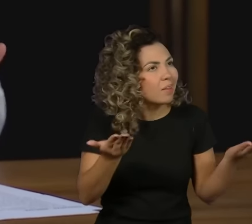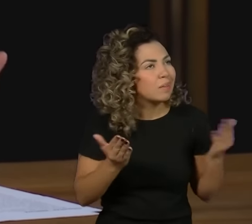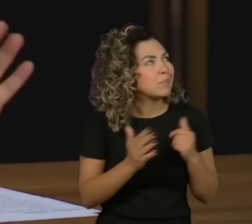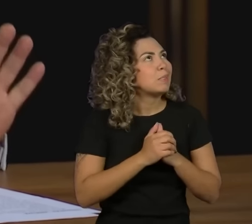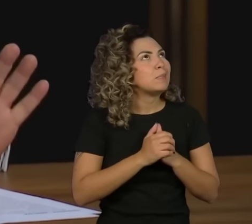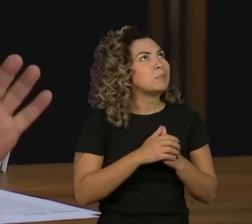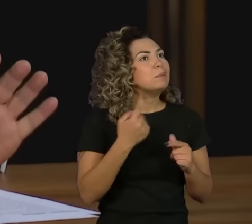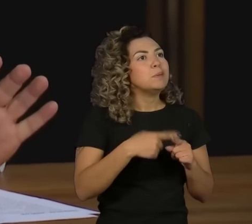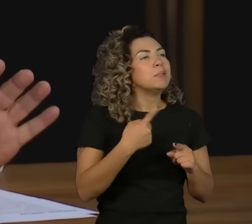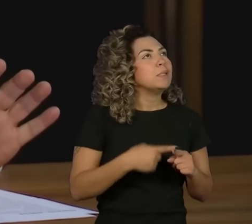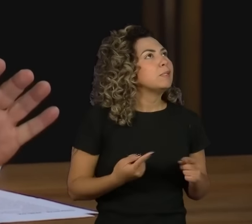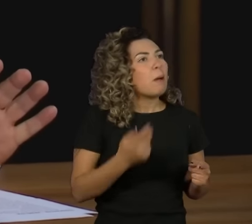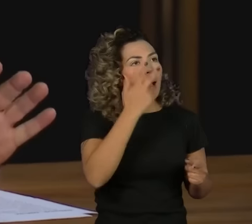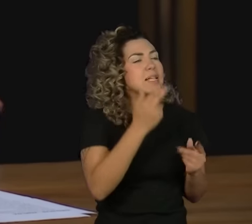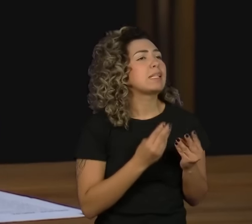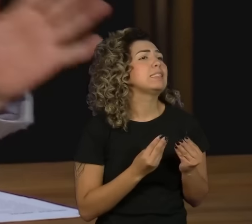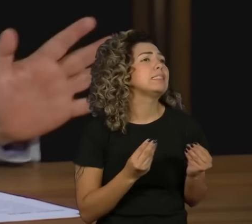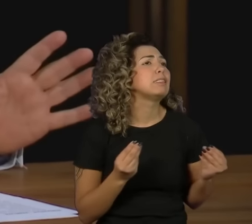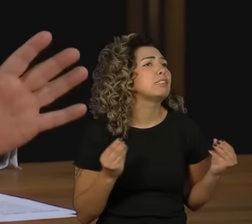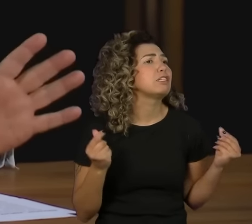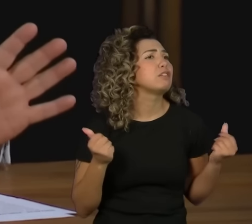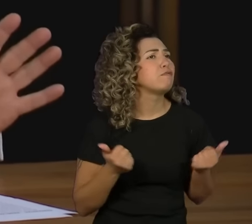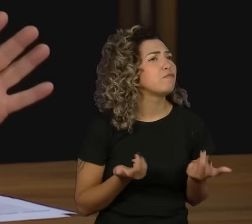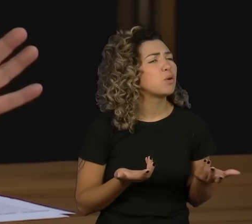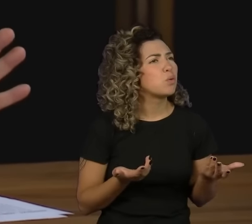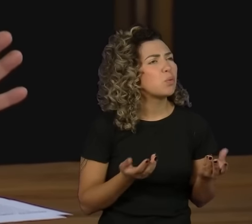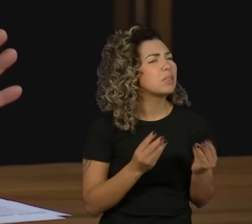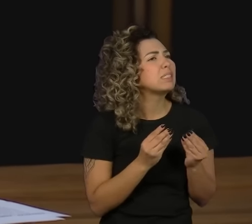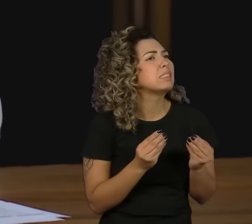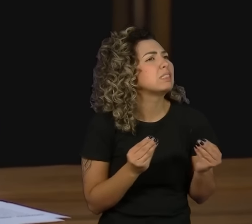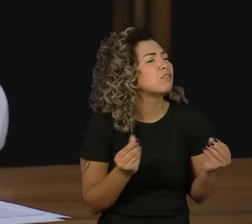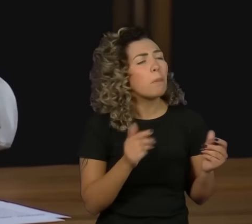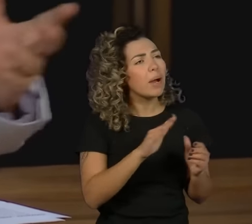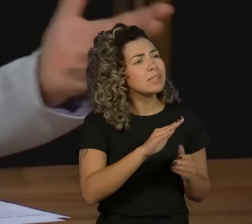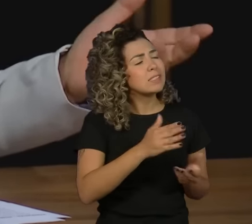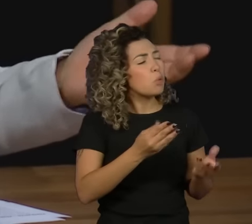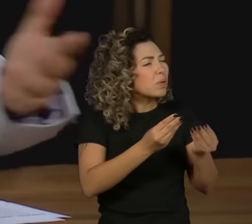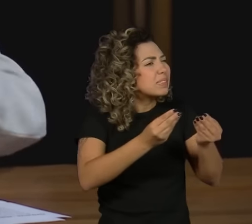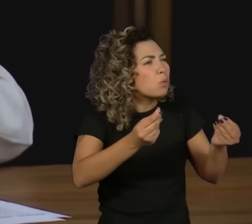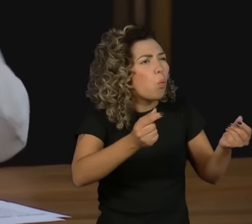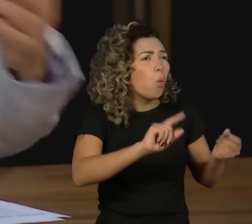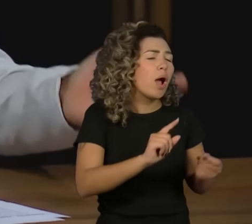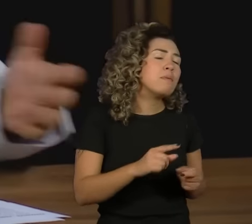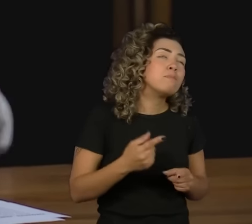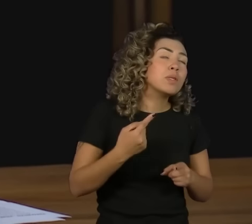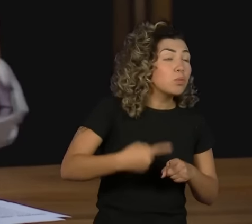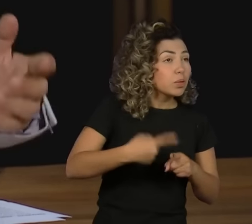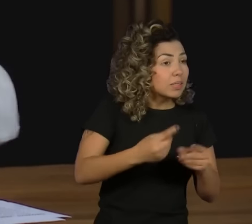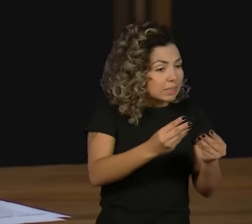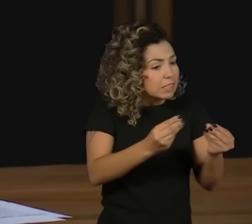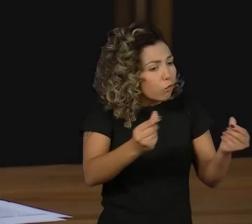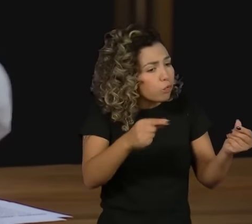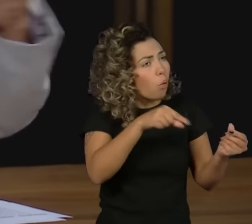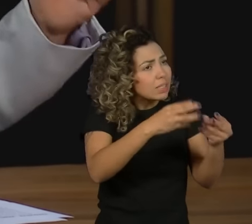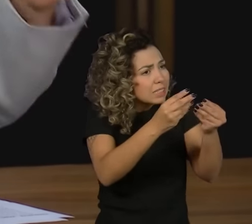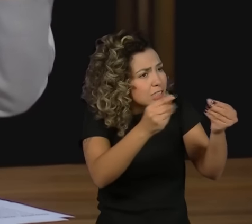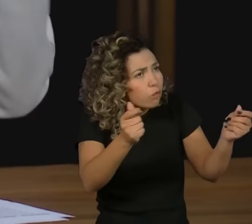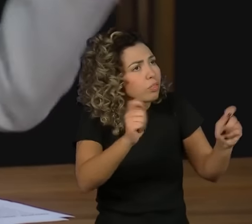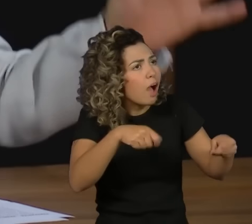assim, sensível, vamos chamar assim, que não tem nada de sensível, né? Porque a sensibilidade te permite ser